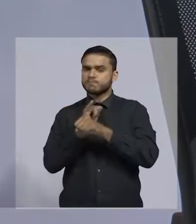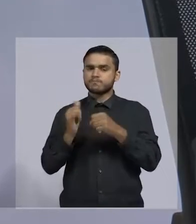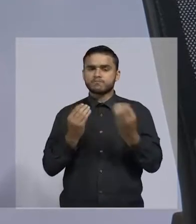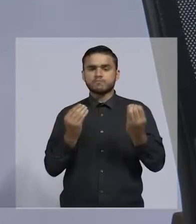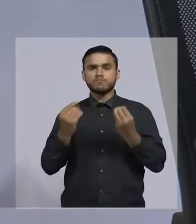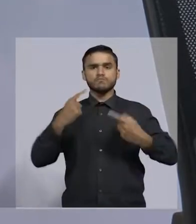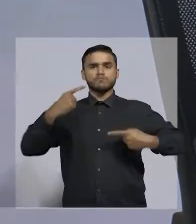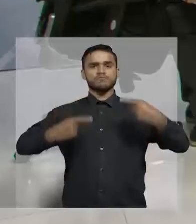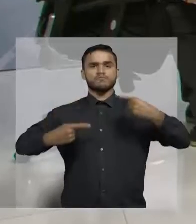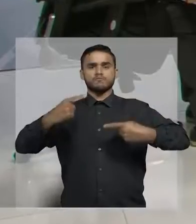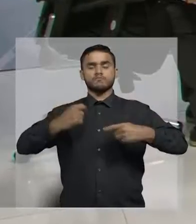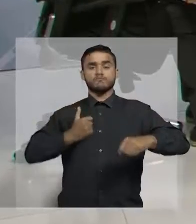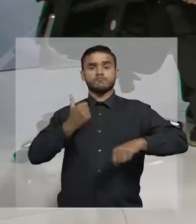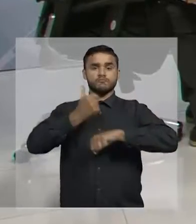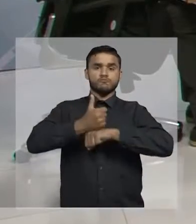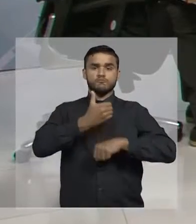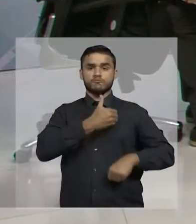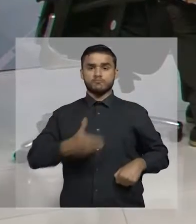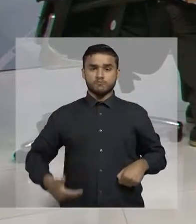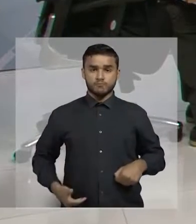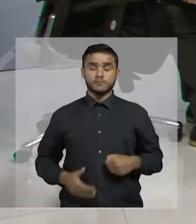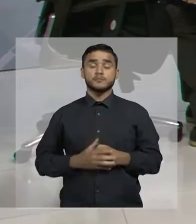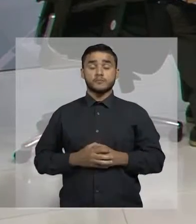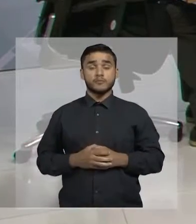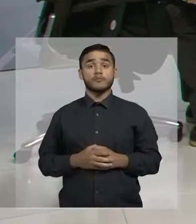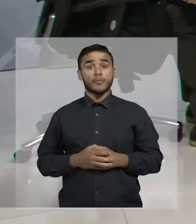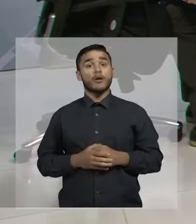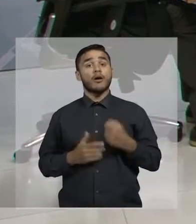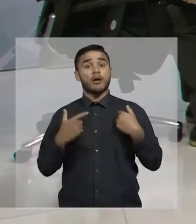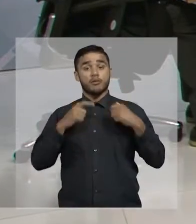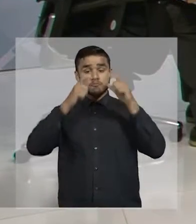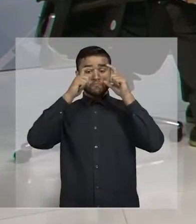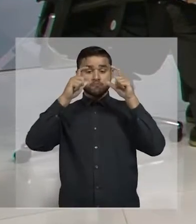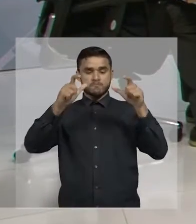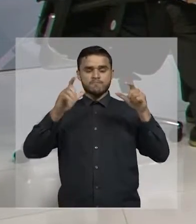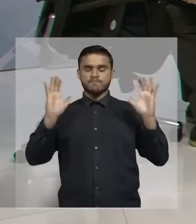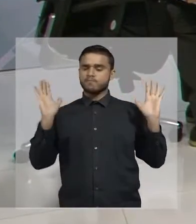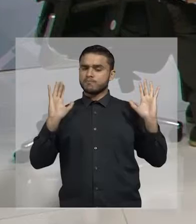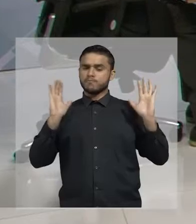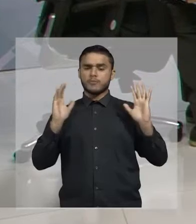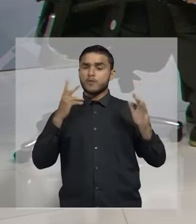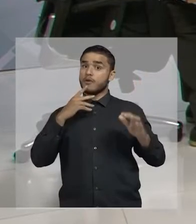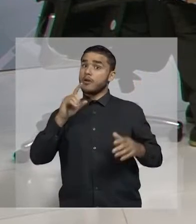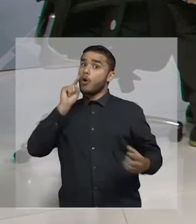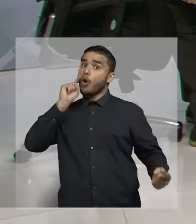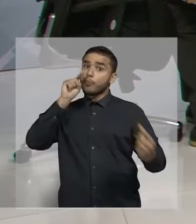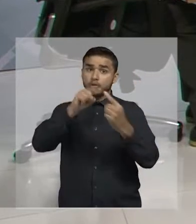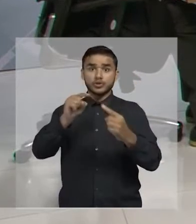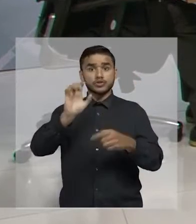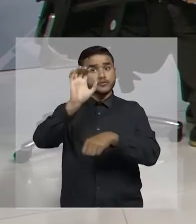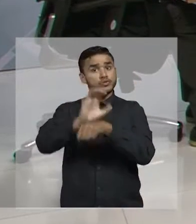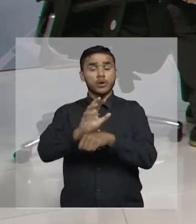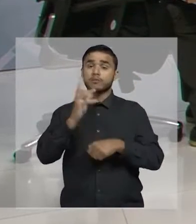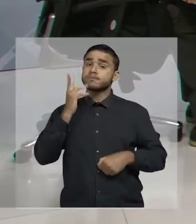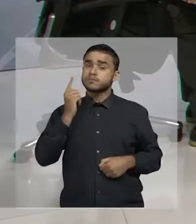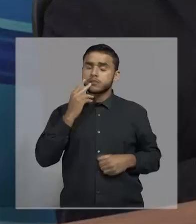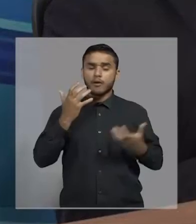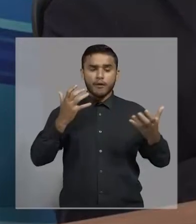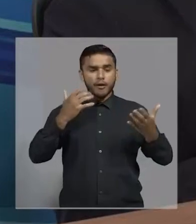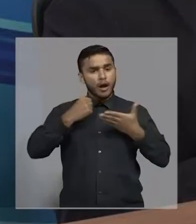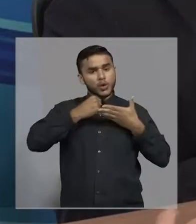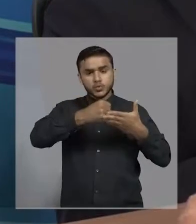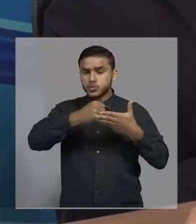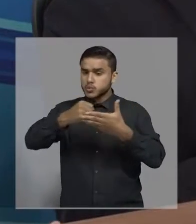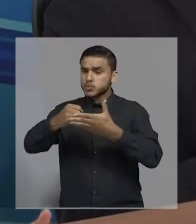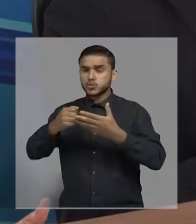governo. Inclusive colocando os interesses do Estado acima de considerações meramente partidárias.